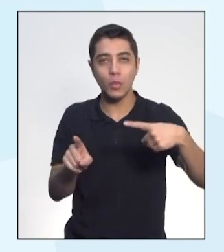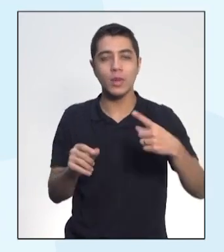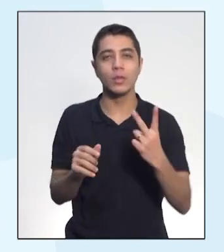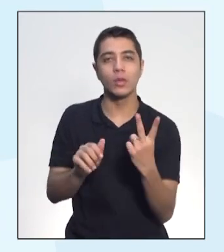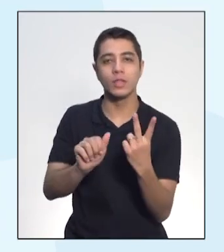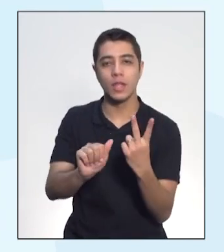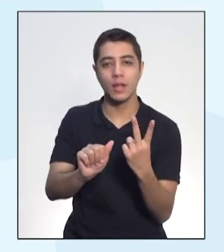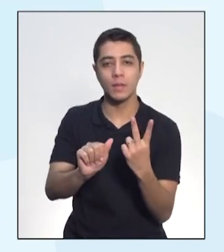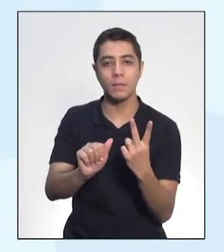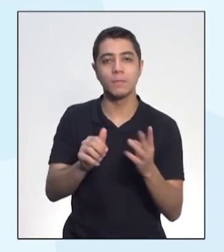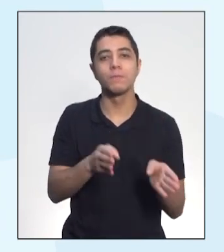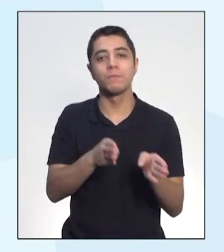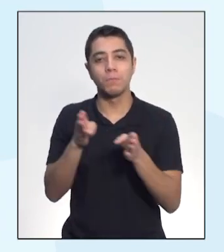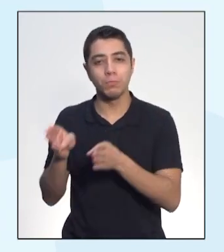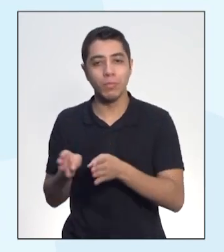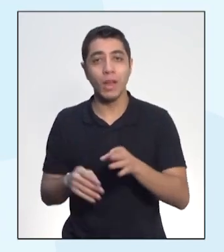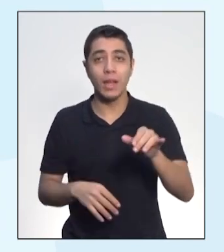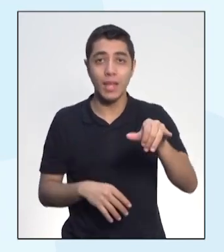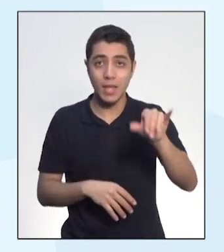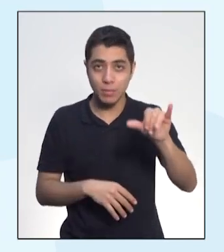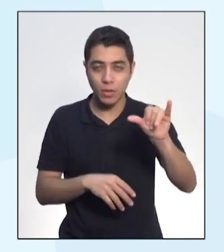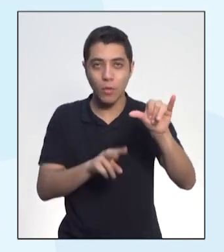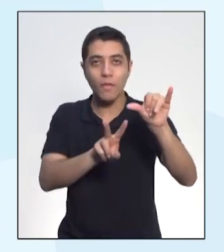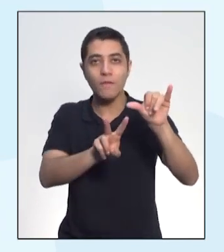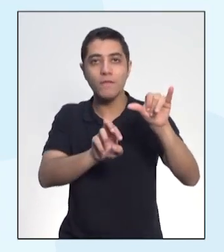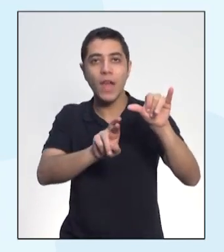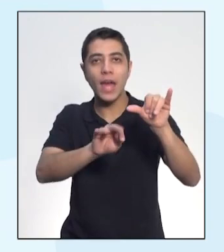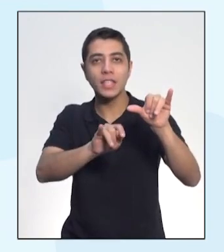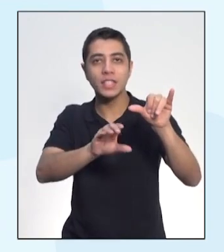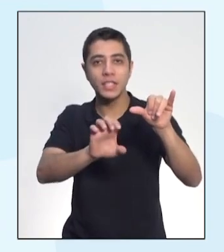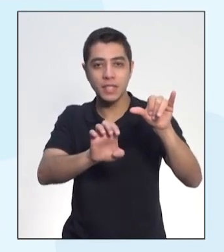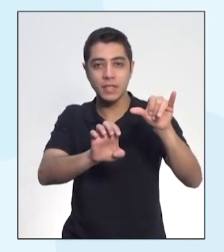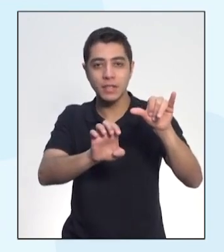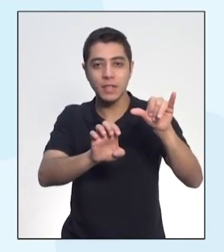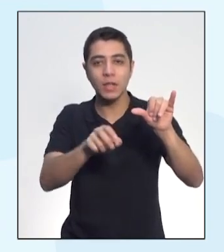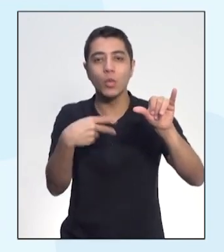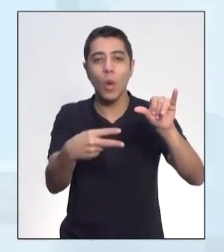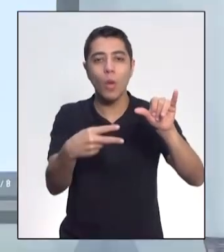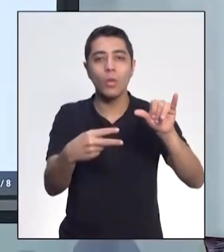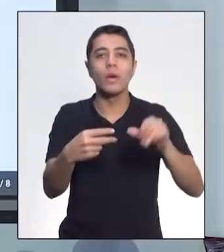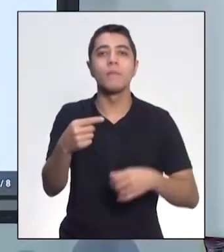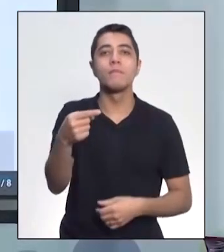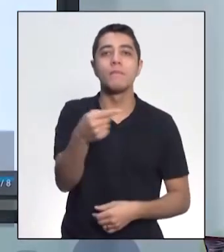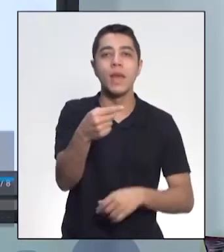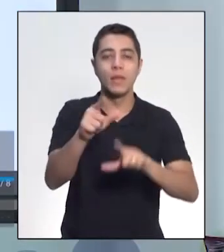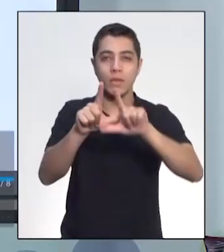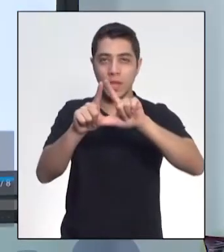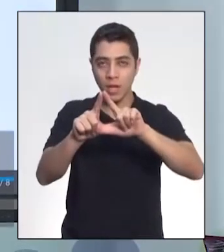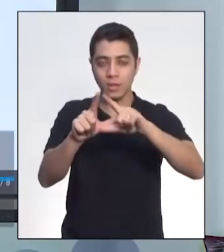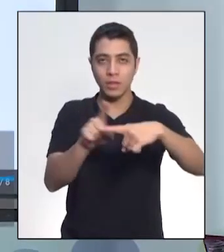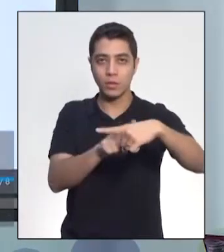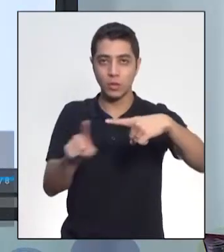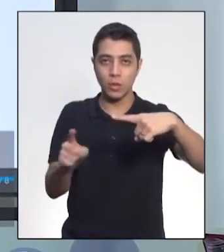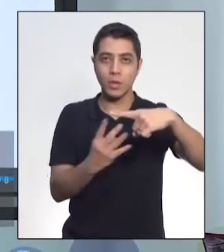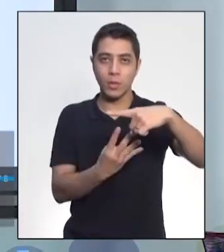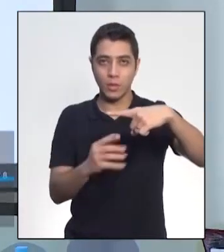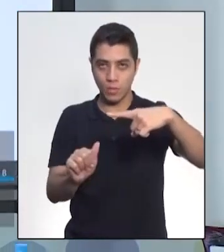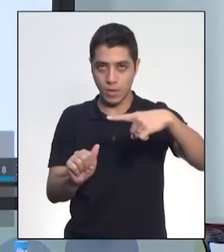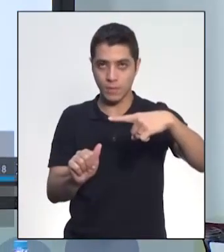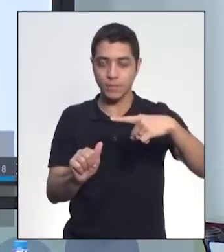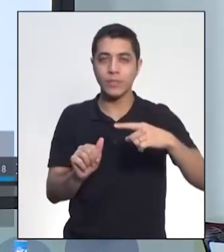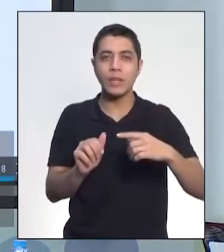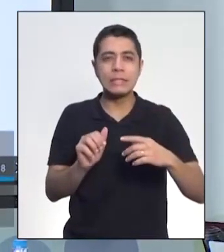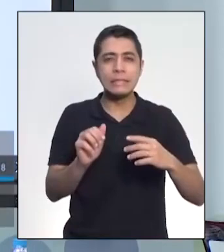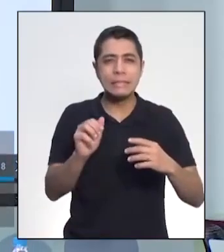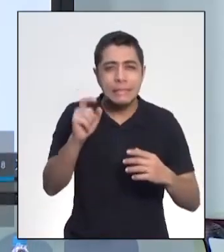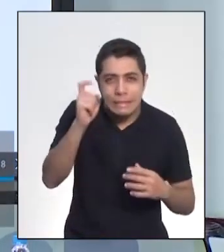É menos delta sobre 4a. Bom, vamos entender isso melhor no nosso exercício? Vamos. Peguei a mesma